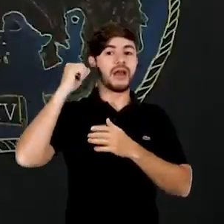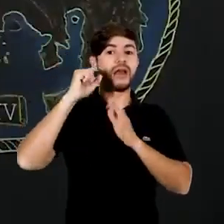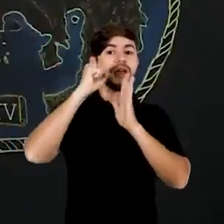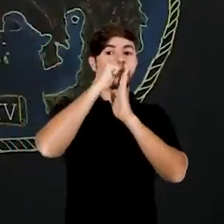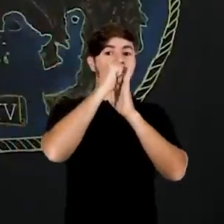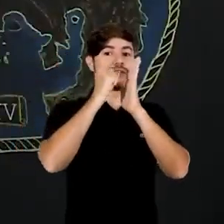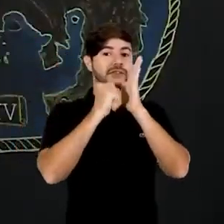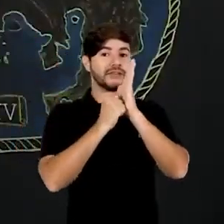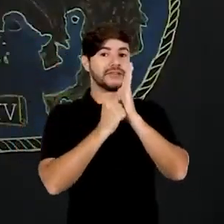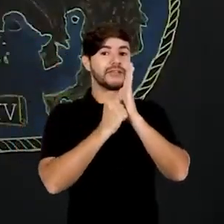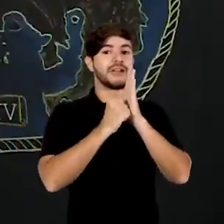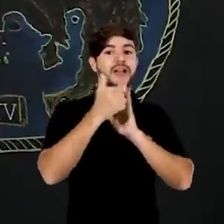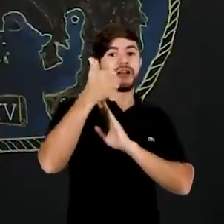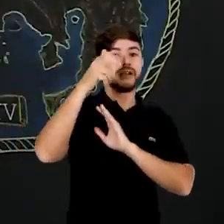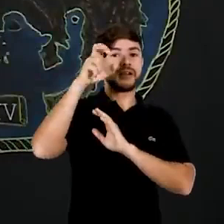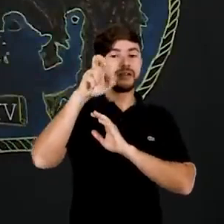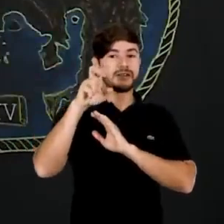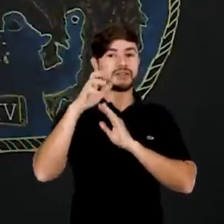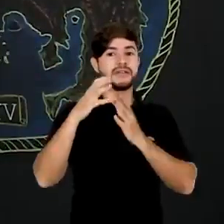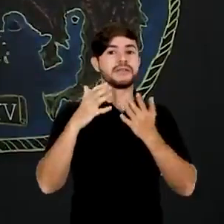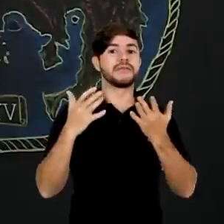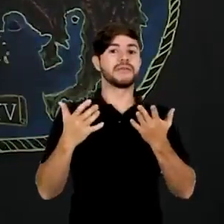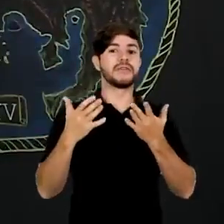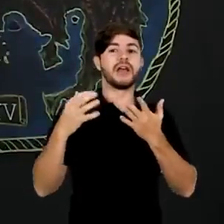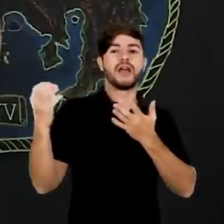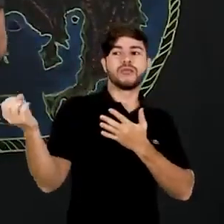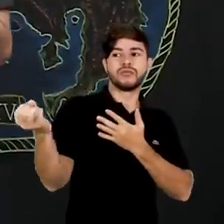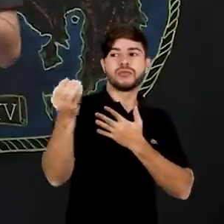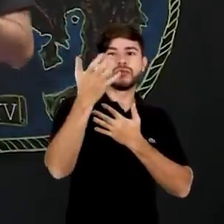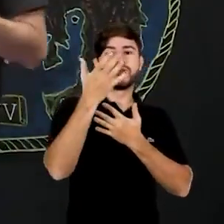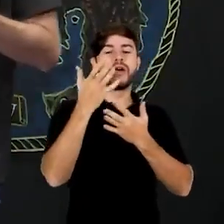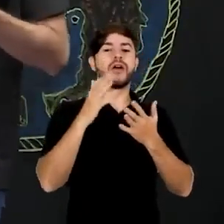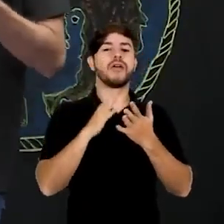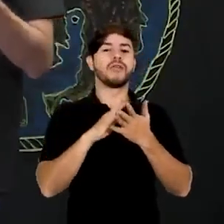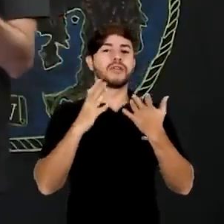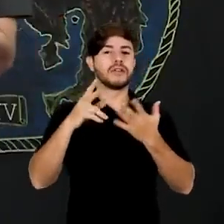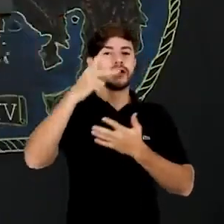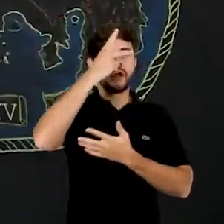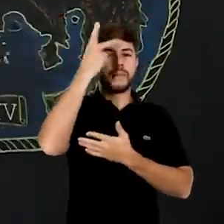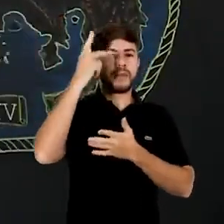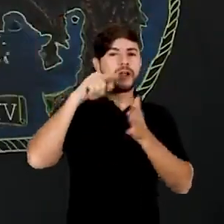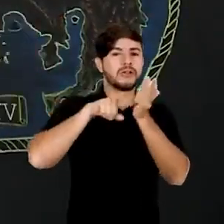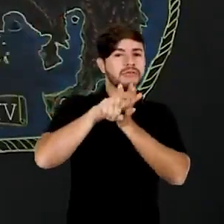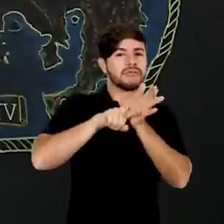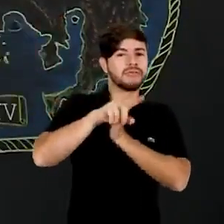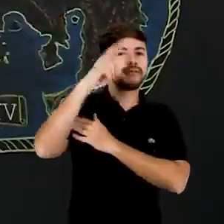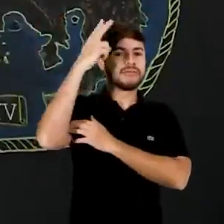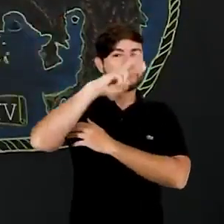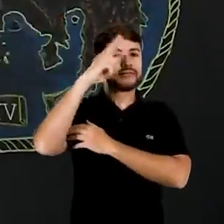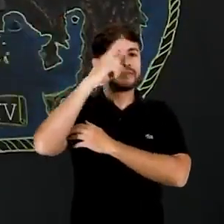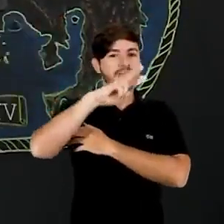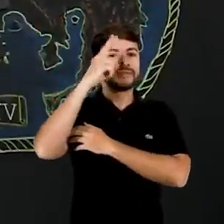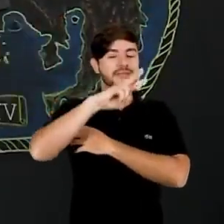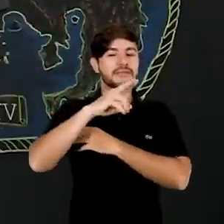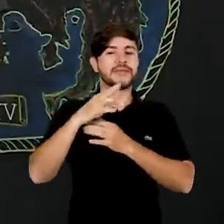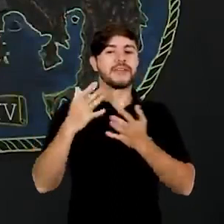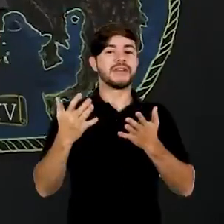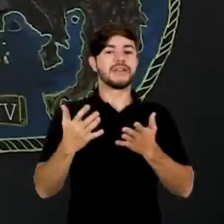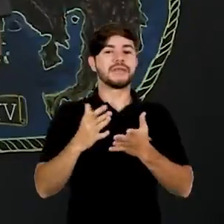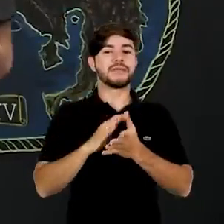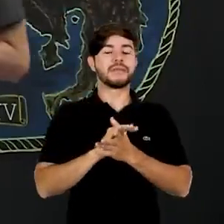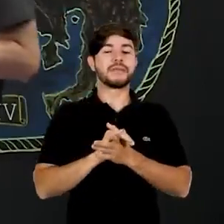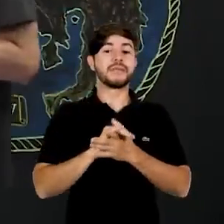dos principais sentidos da ideia de modernidade, por isso que os historiadores chamam esse período que começa de Idade